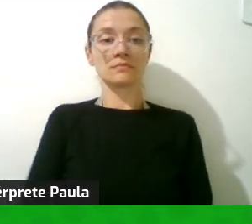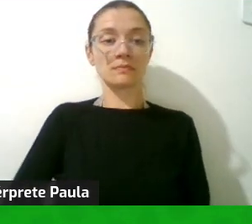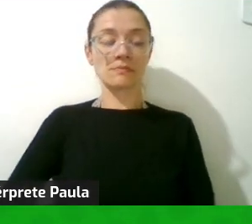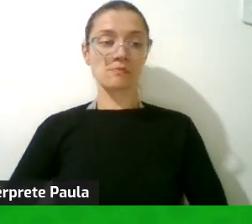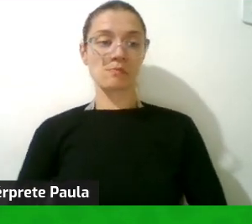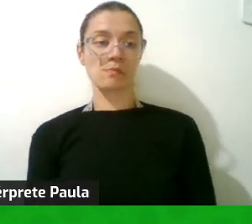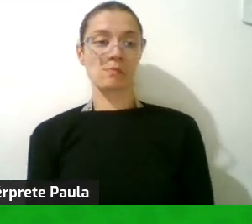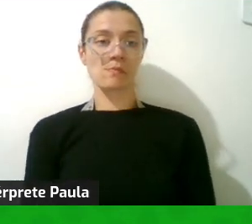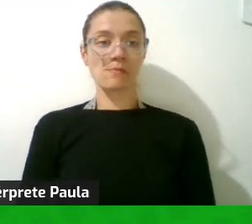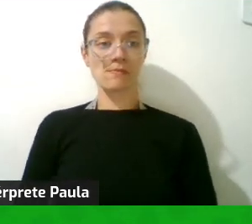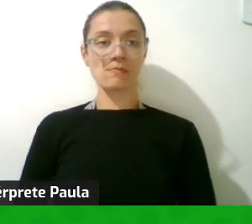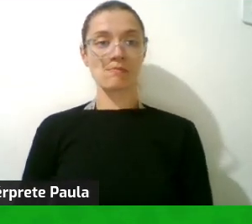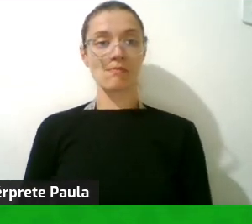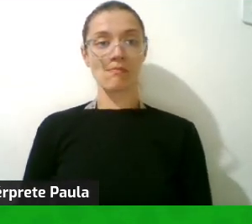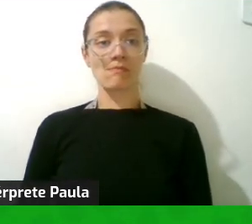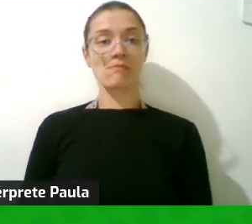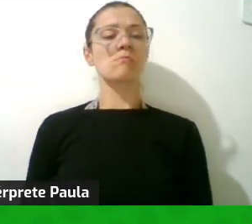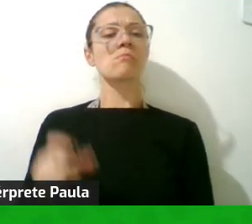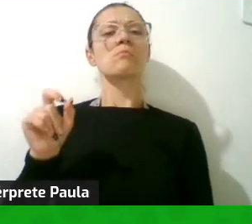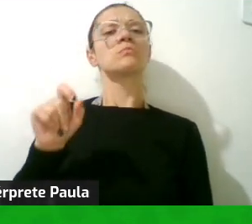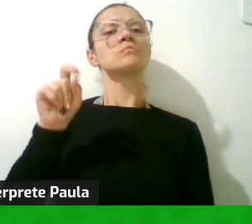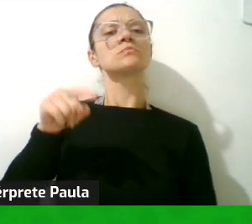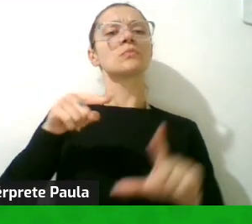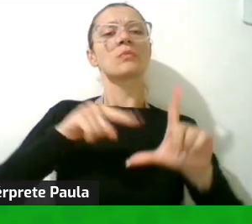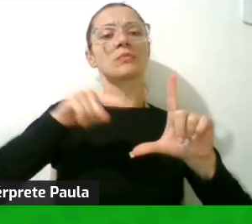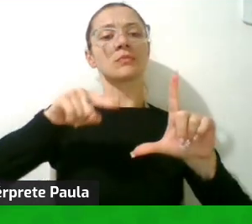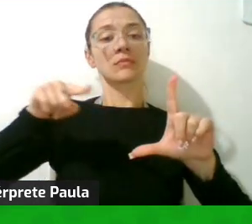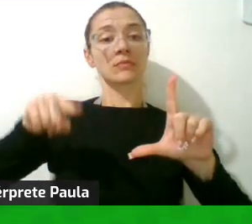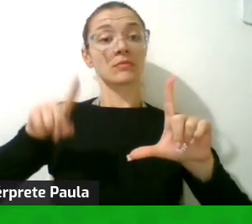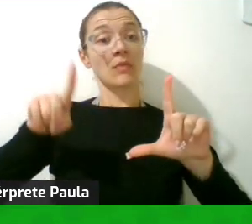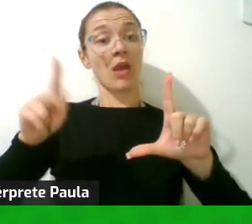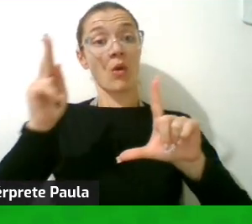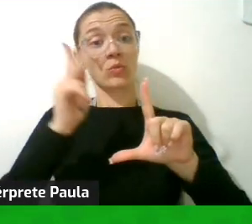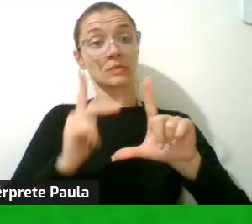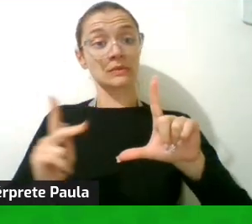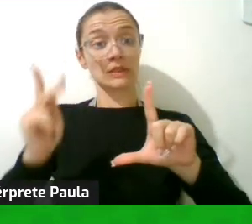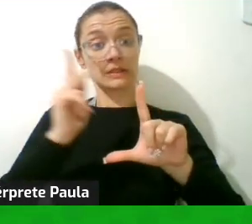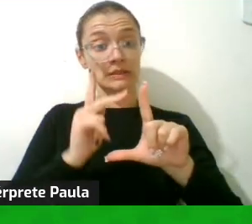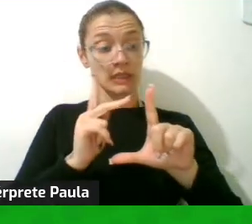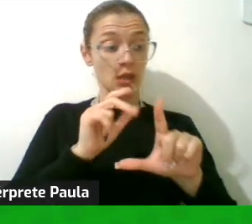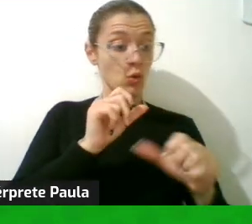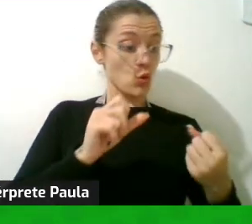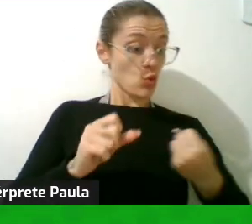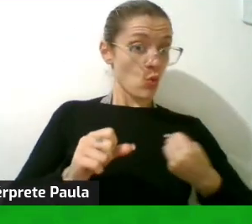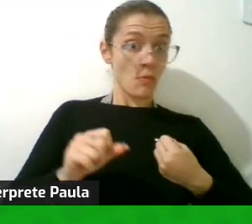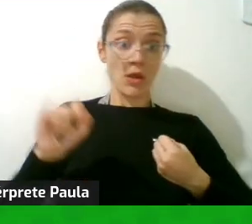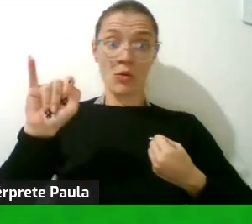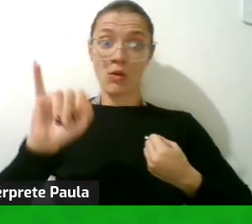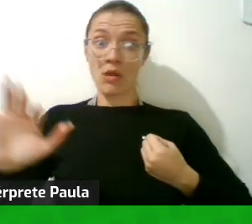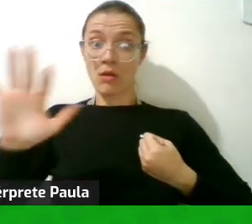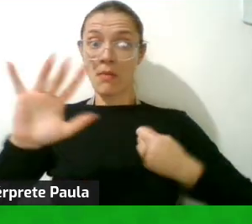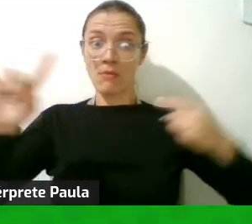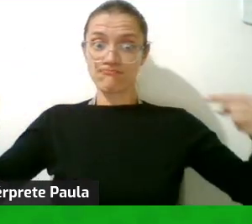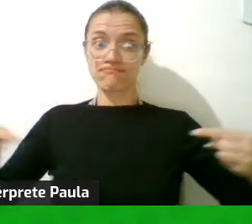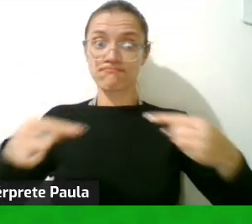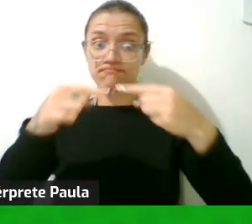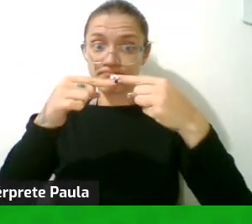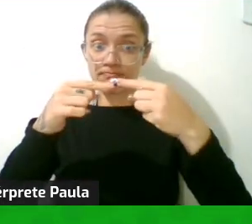Perfeito. Então, o que é um gráfico? O gráfico ele é um desenho que transforma números em imagens, deixando os dados fáceis de entender e